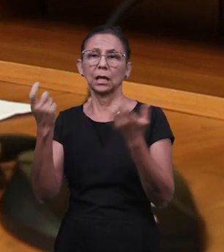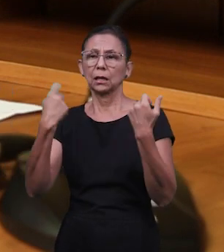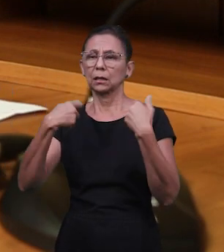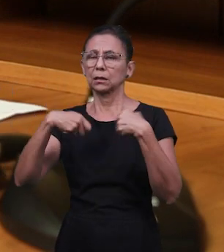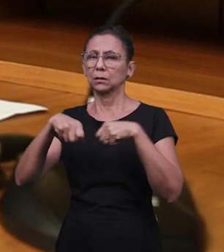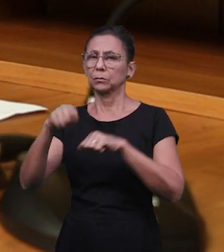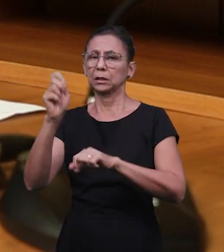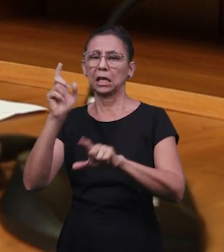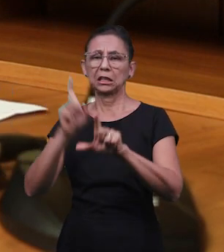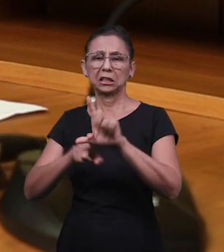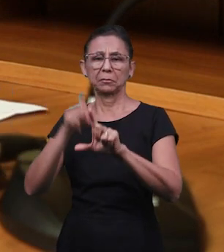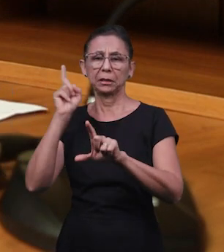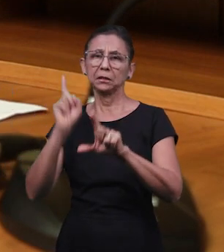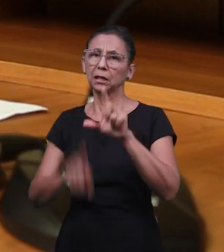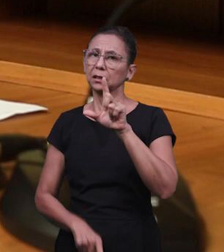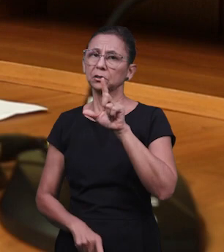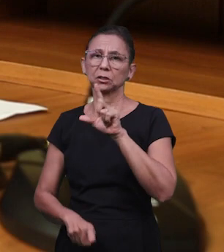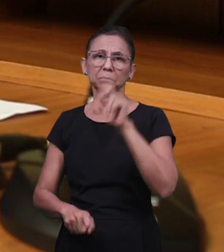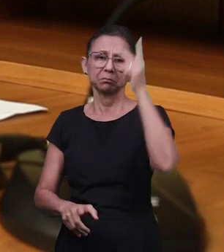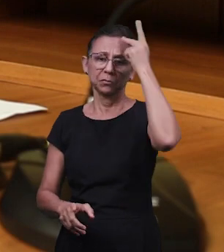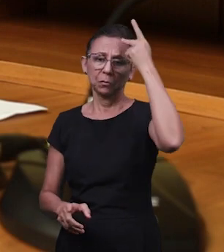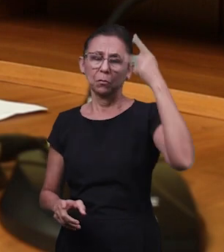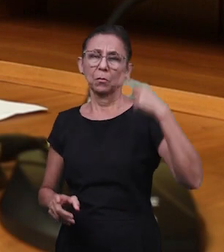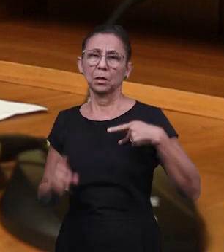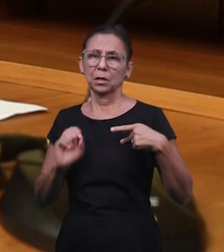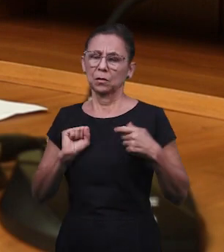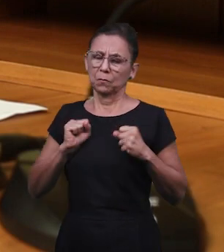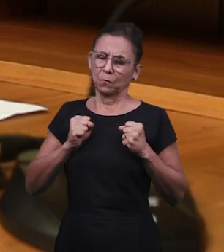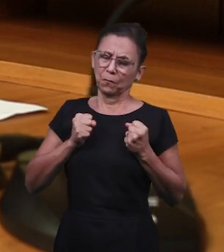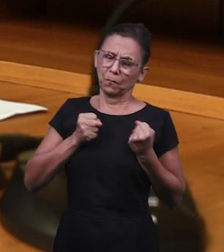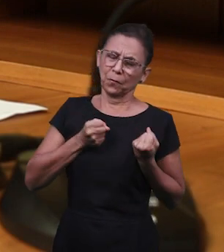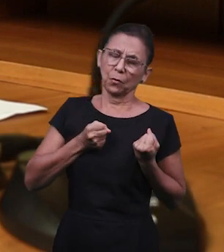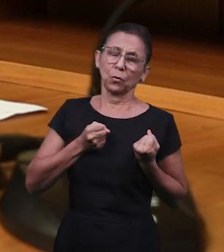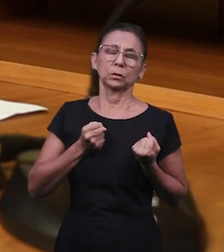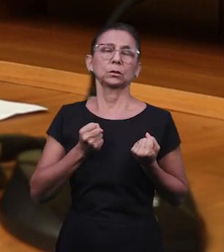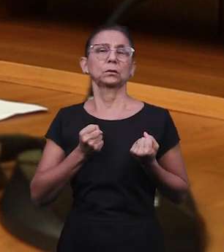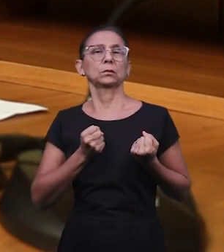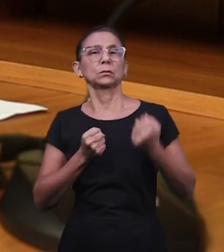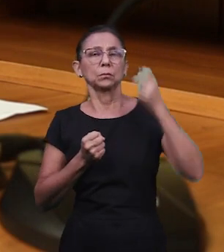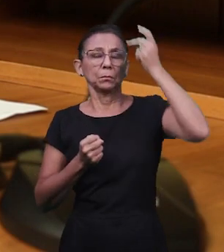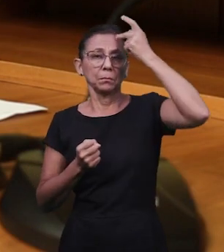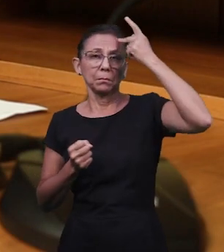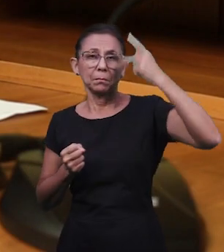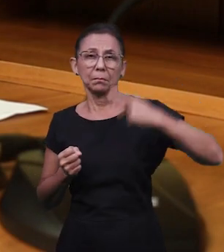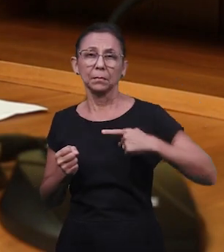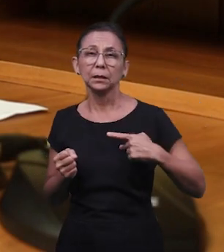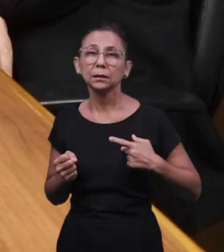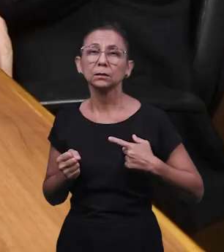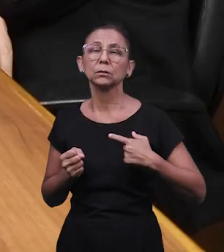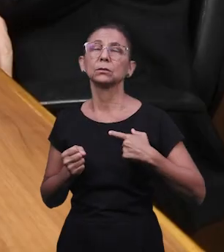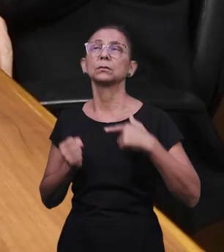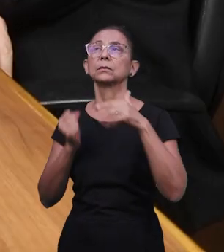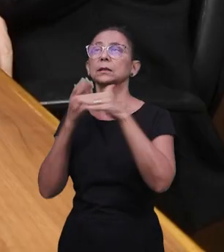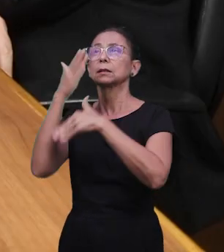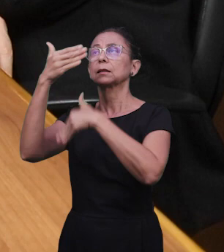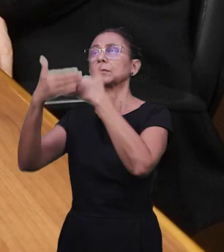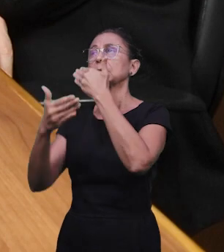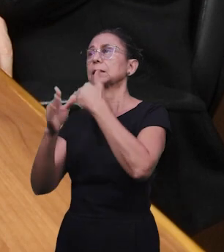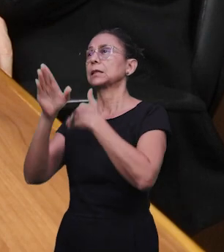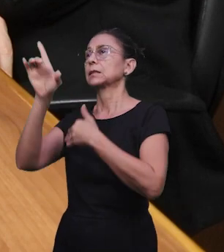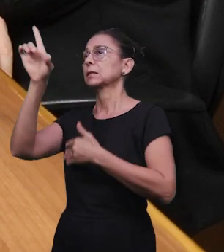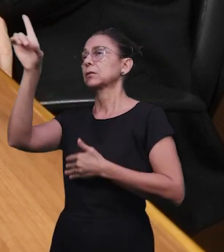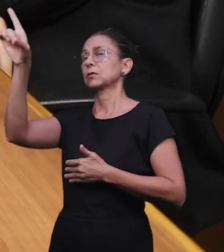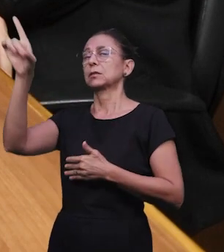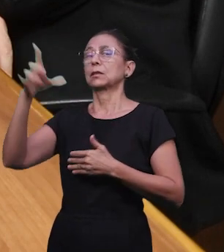homem. Não é algo que o homem, um esforço humano que ele tenta chegar a Deus, seja com